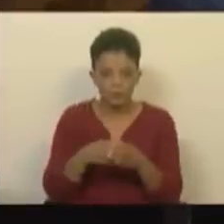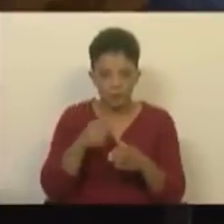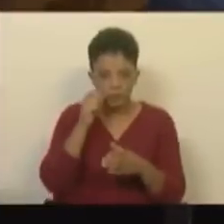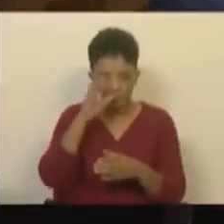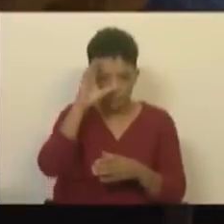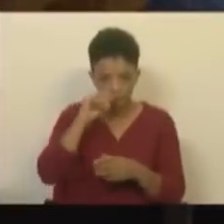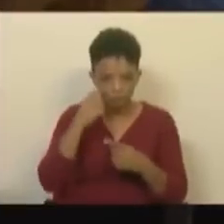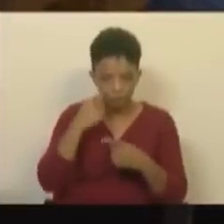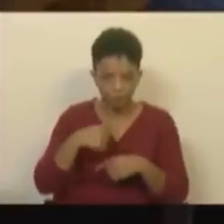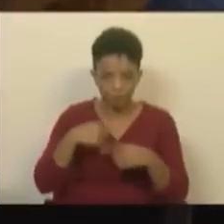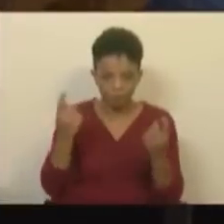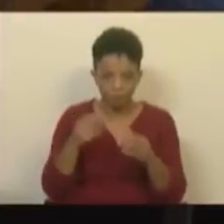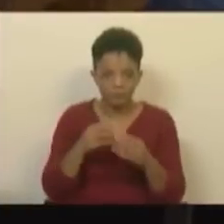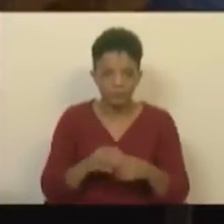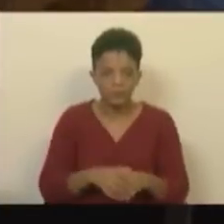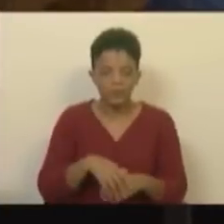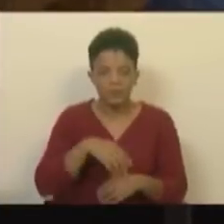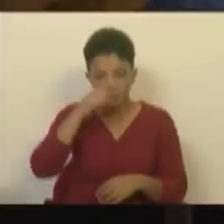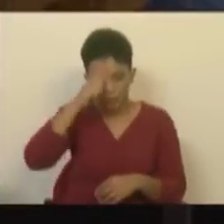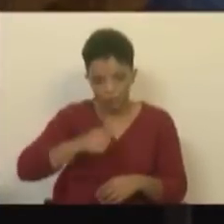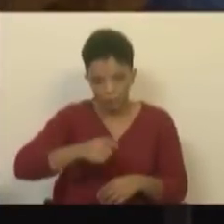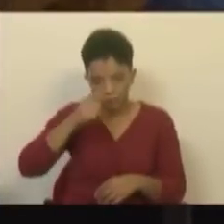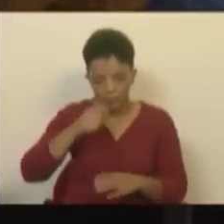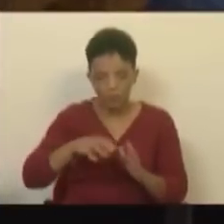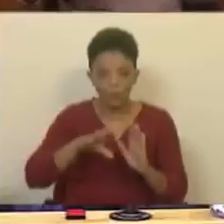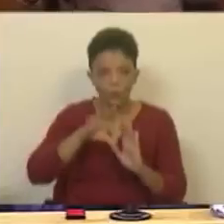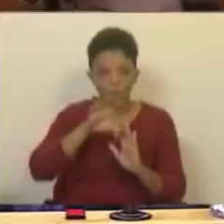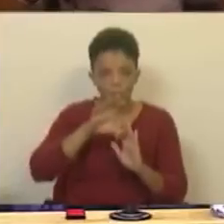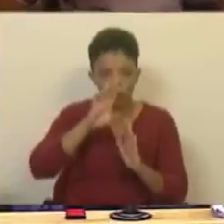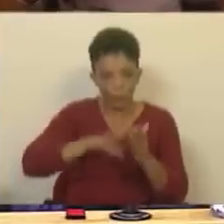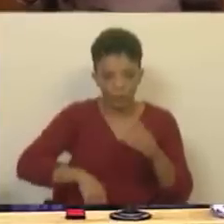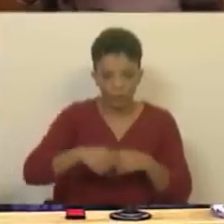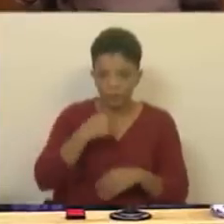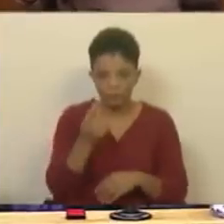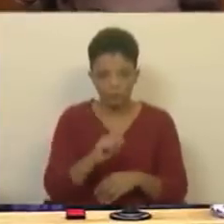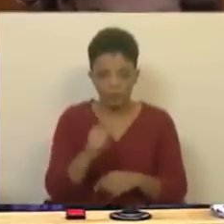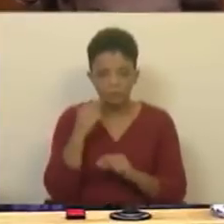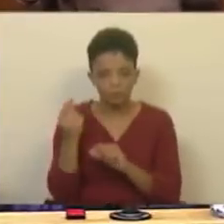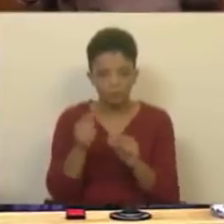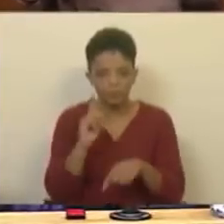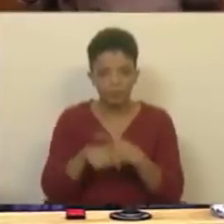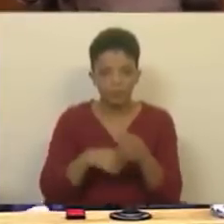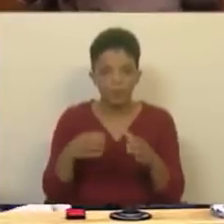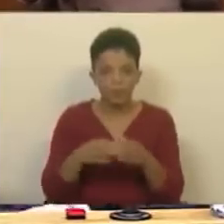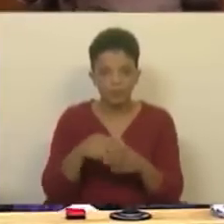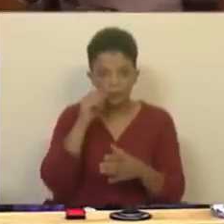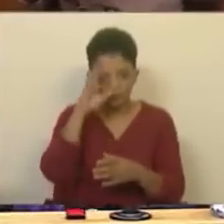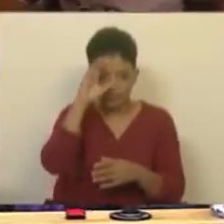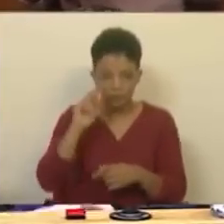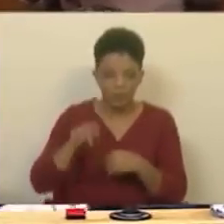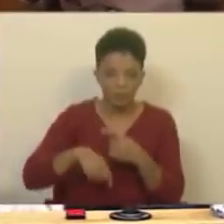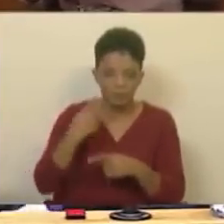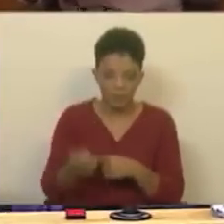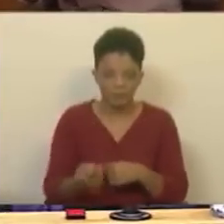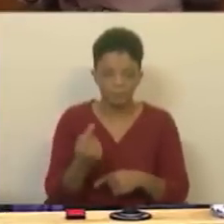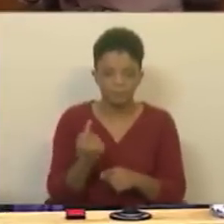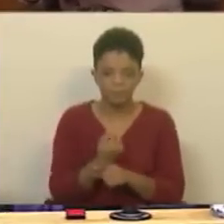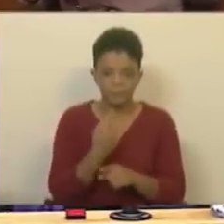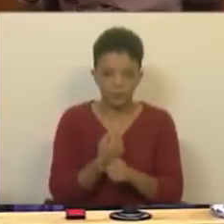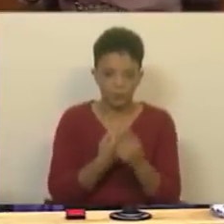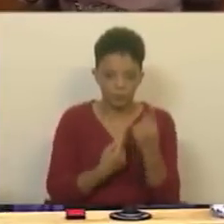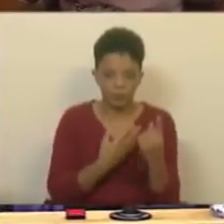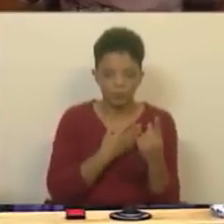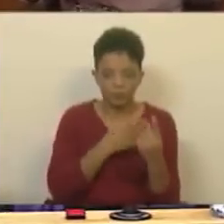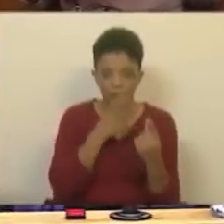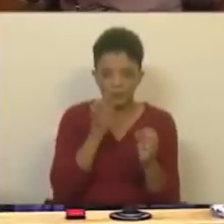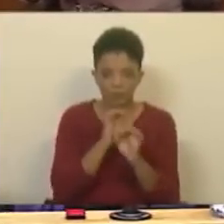compreenderá com respeito para os meus colegas que não devia aqui o que vai ser repetido no concelho de Ministro amanhã há uma coisa que eu gostaria de